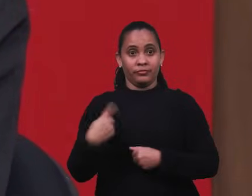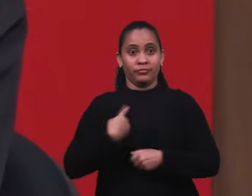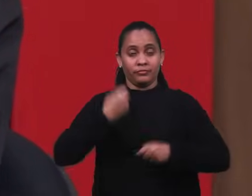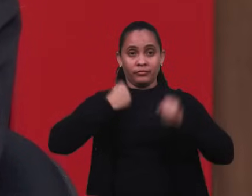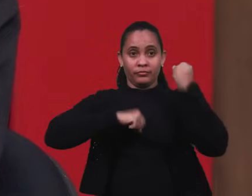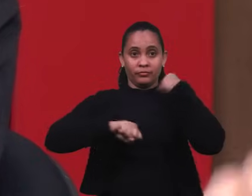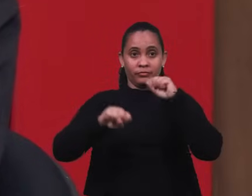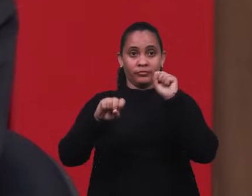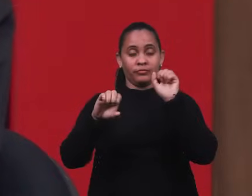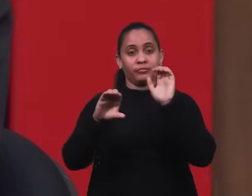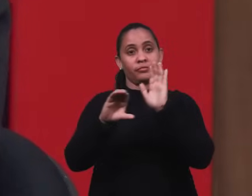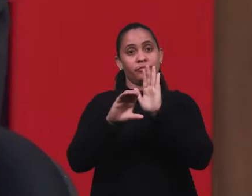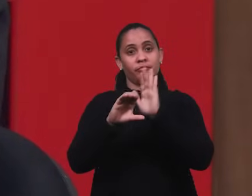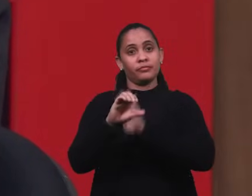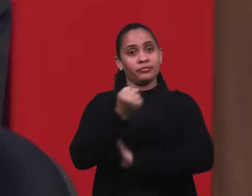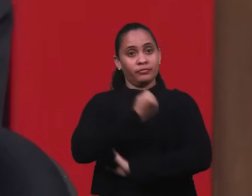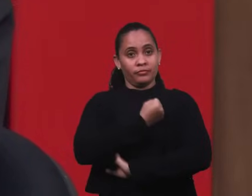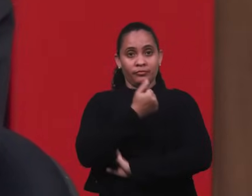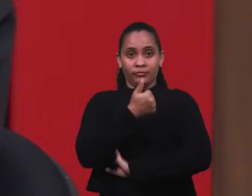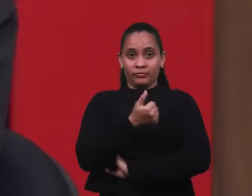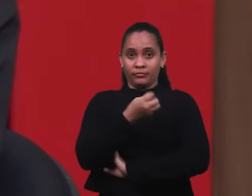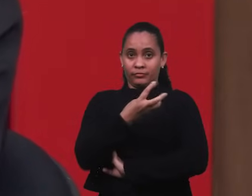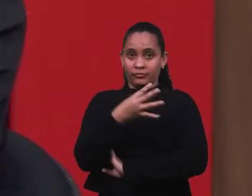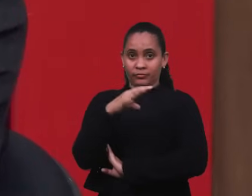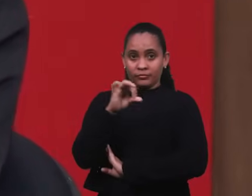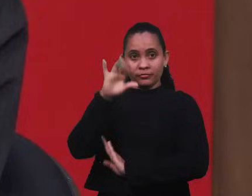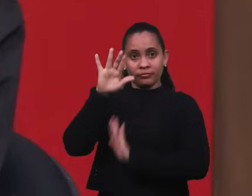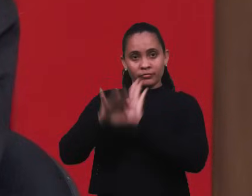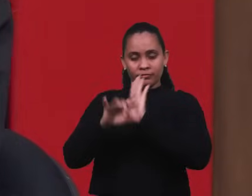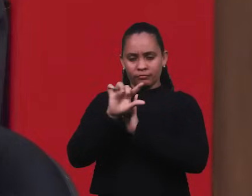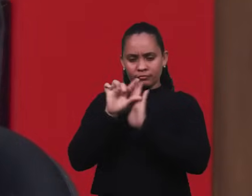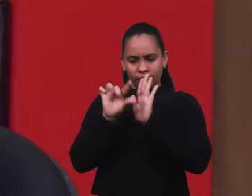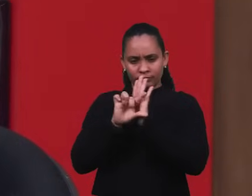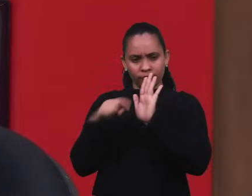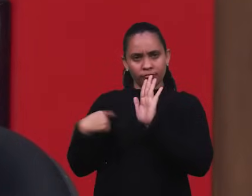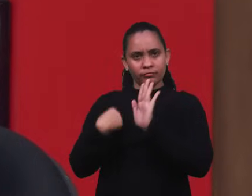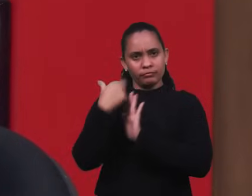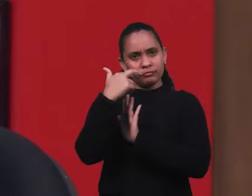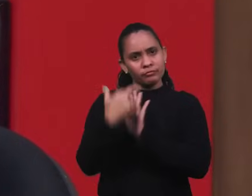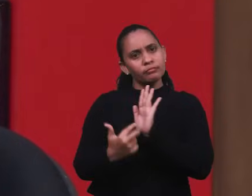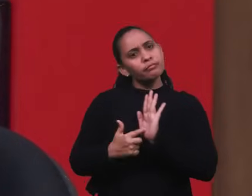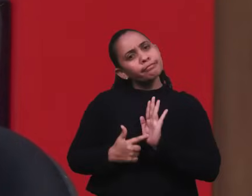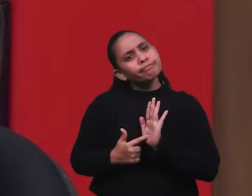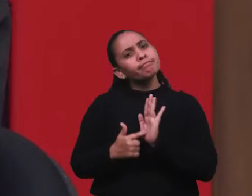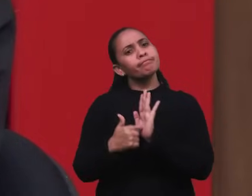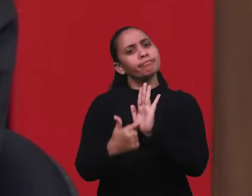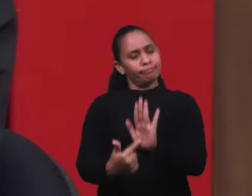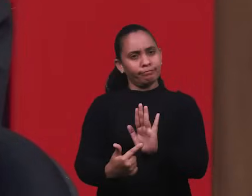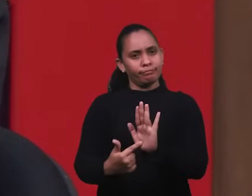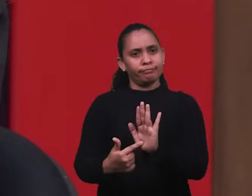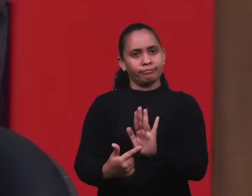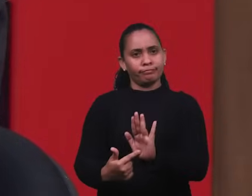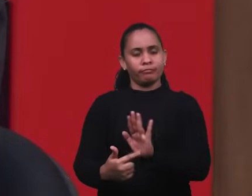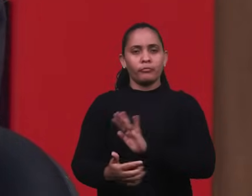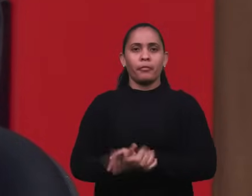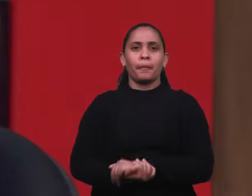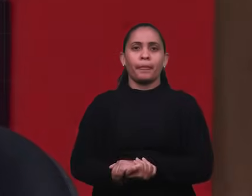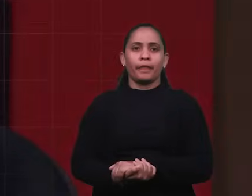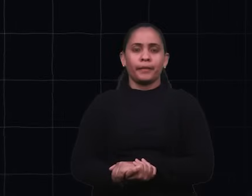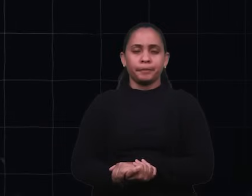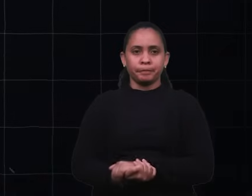Salmo 139. Vamos ler alguns versículos aqui para falarmos sobre a onisciência do